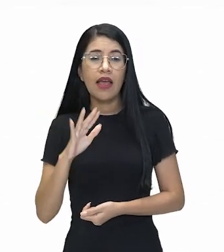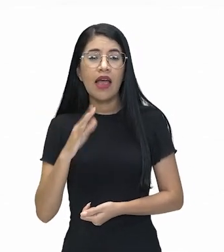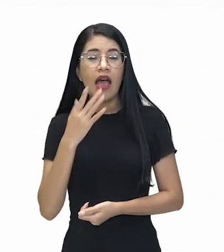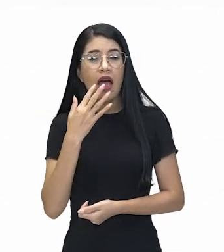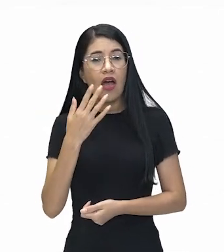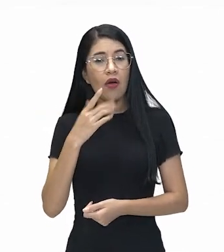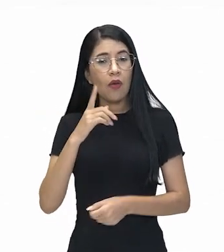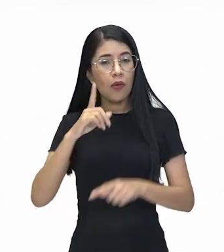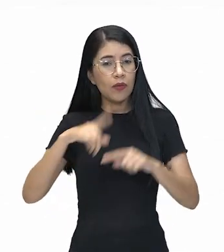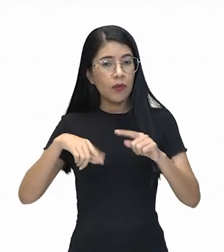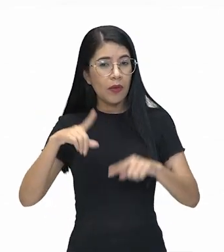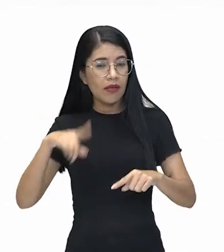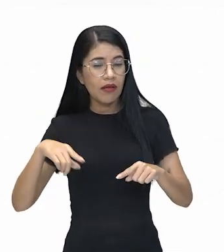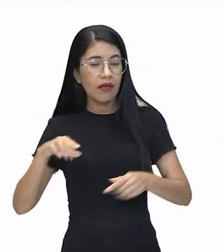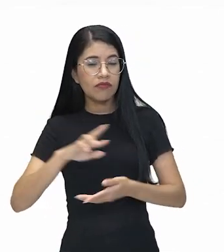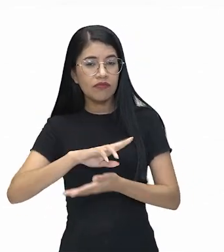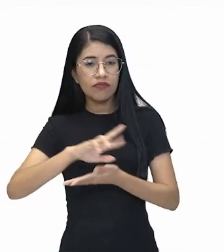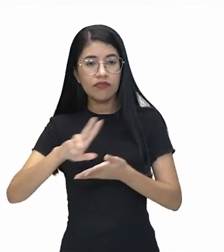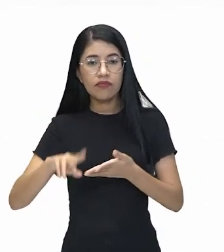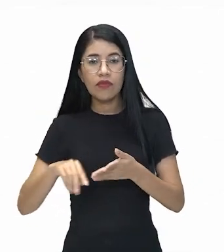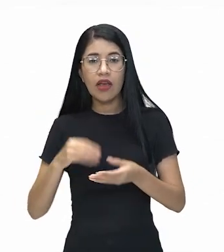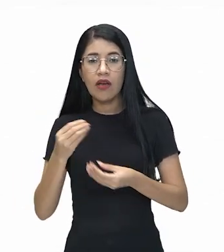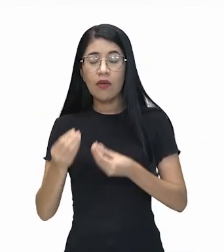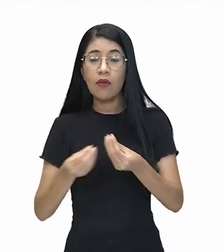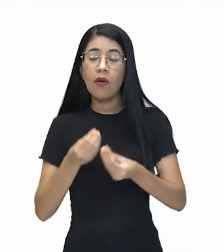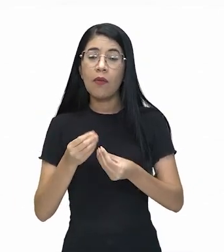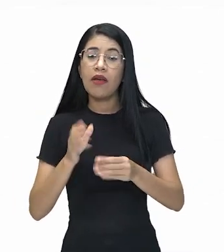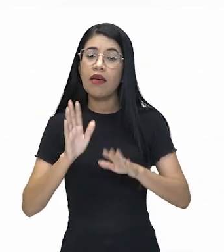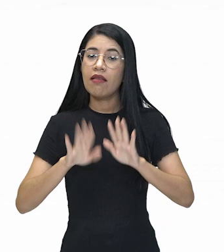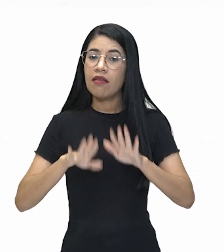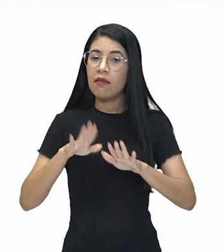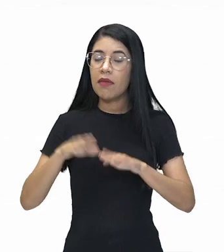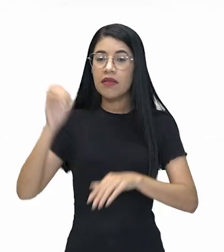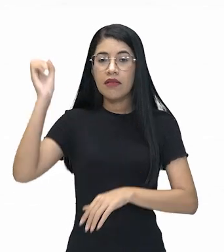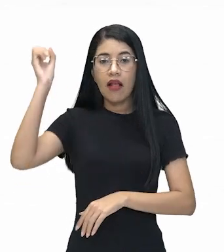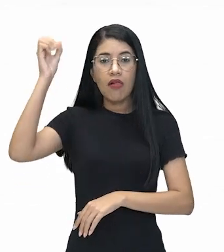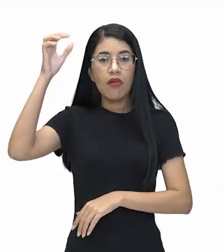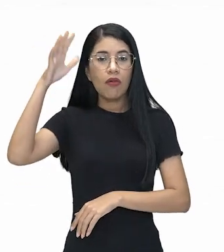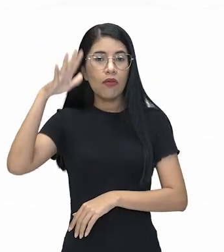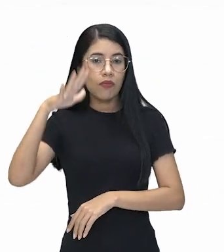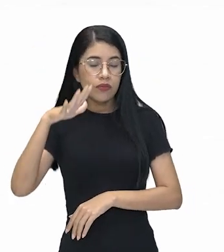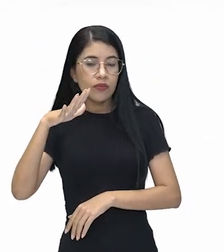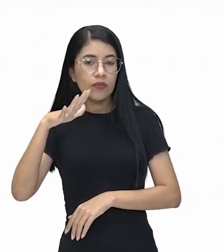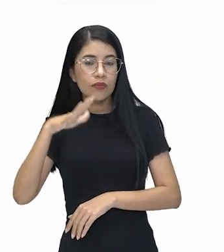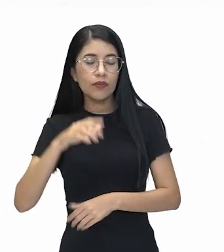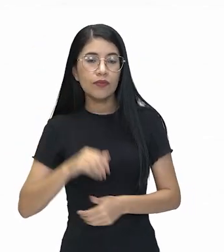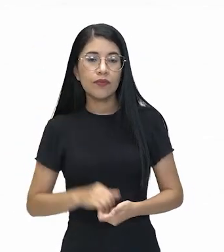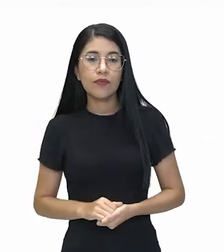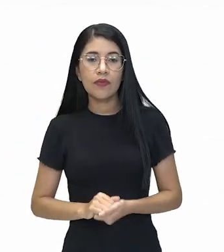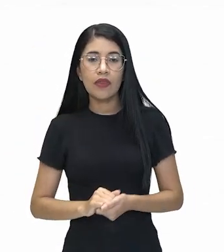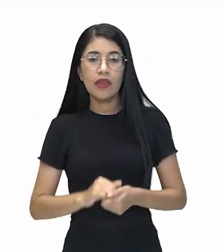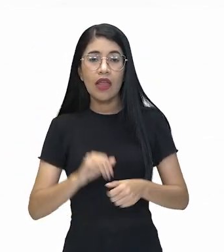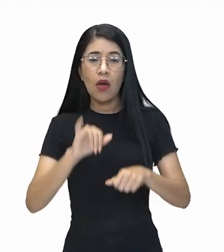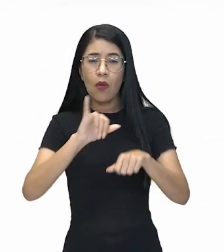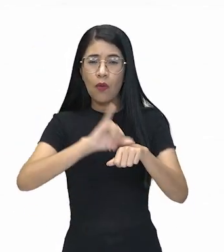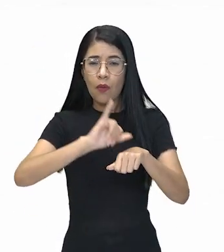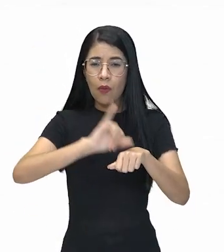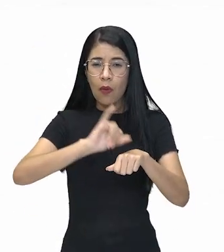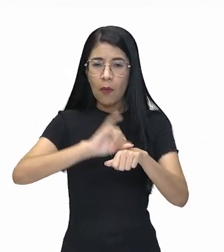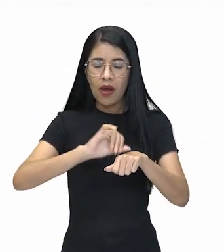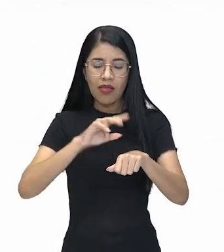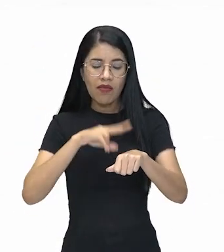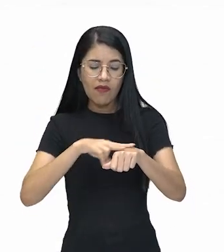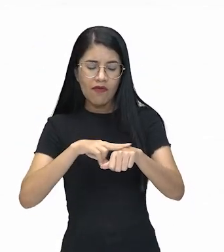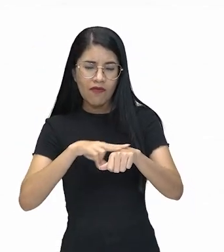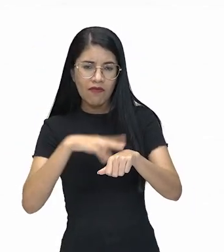um objeto ela é determinada pela luz que chega até ela. Um objeto ele só parece